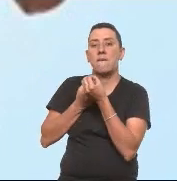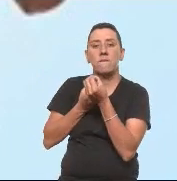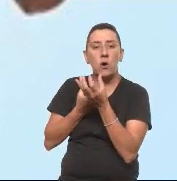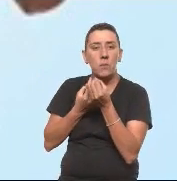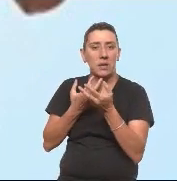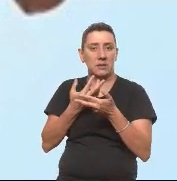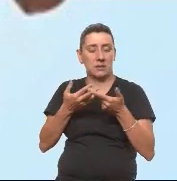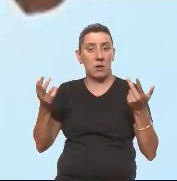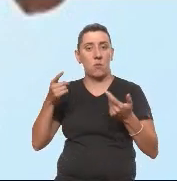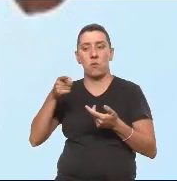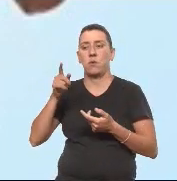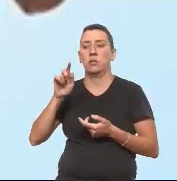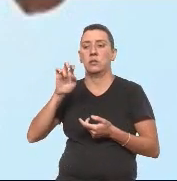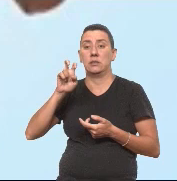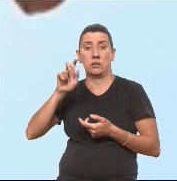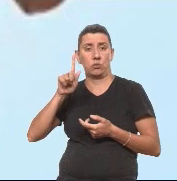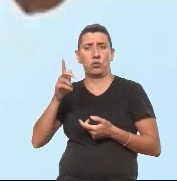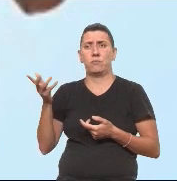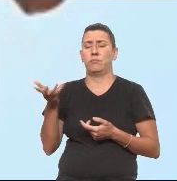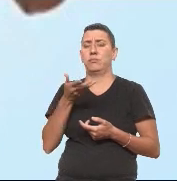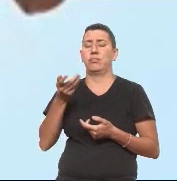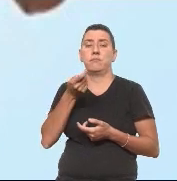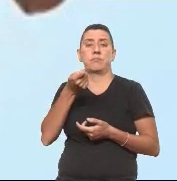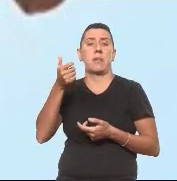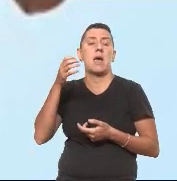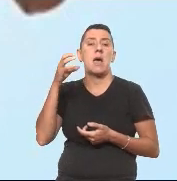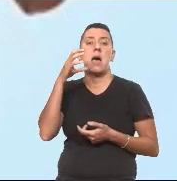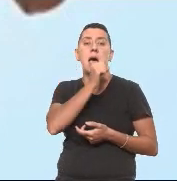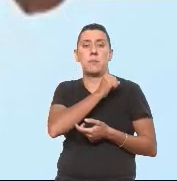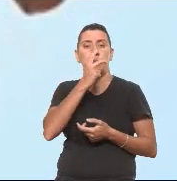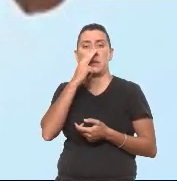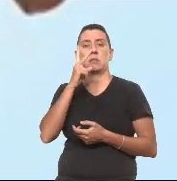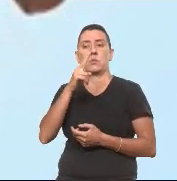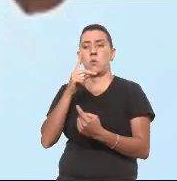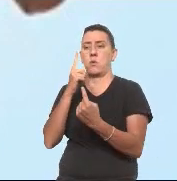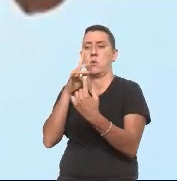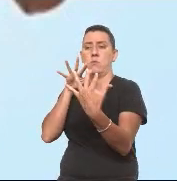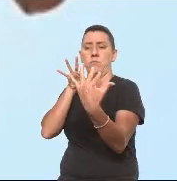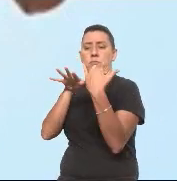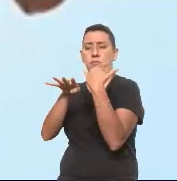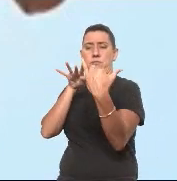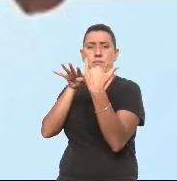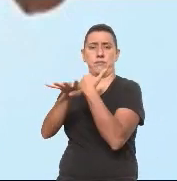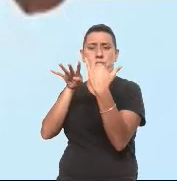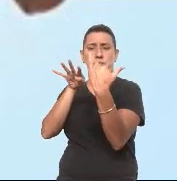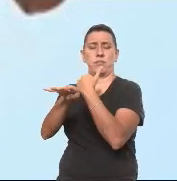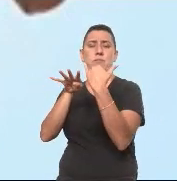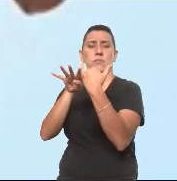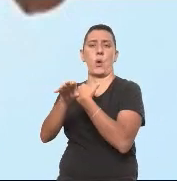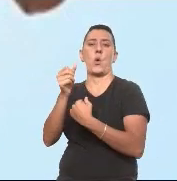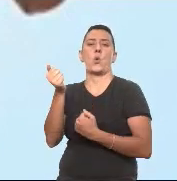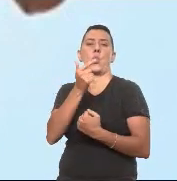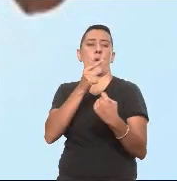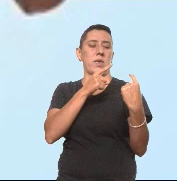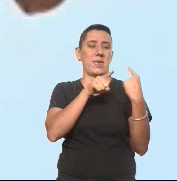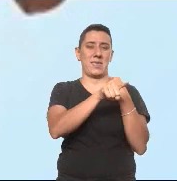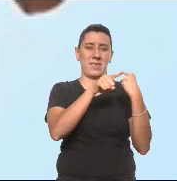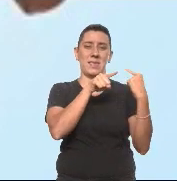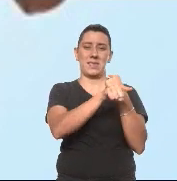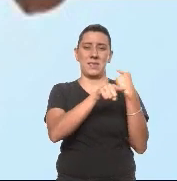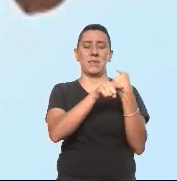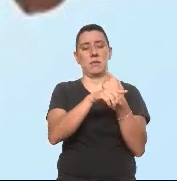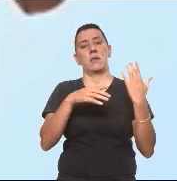circular mas se cada vez maior porque é como se a gente tivesse uma via com muito mais capacidade de os dados